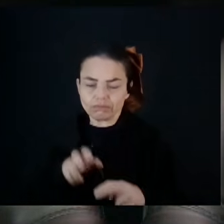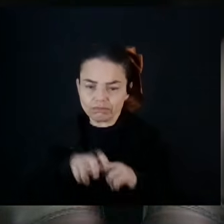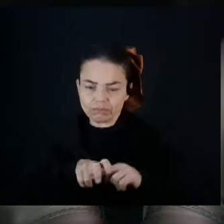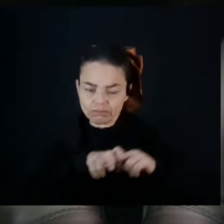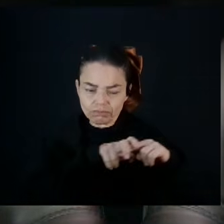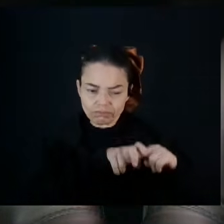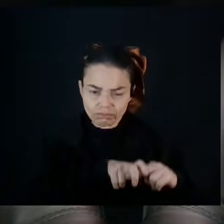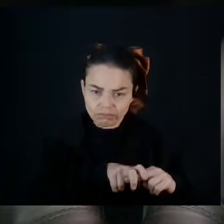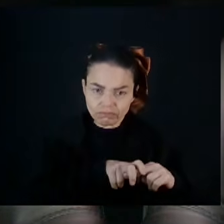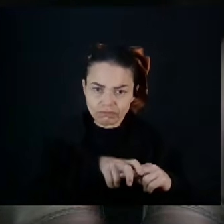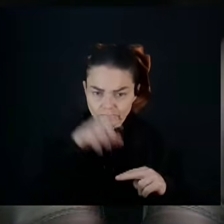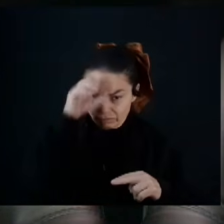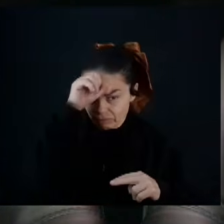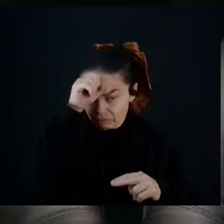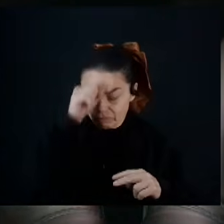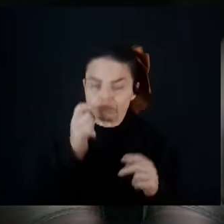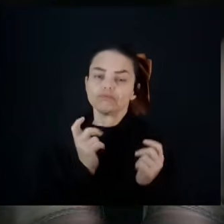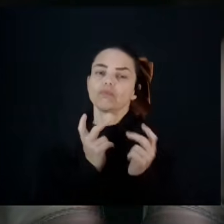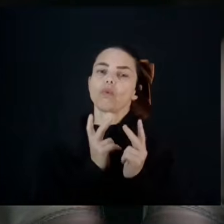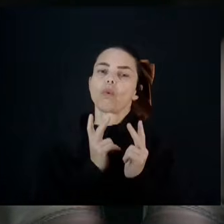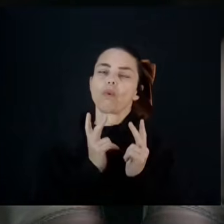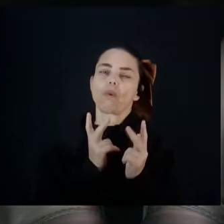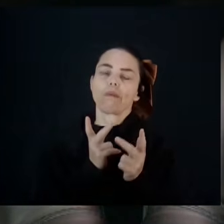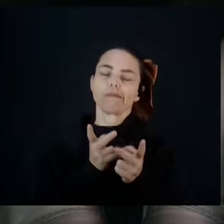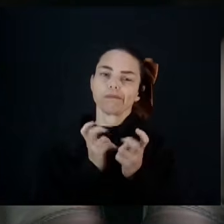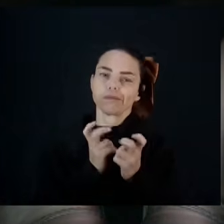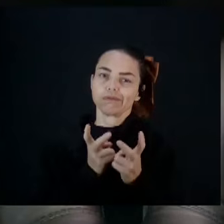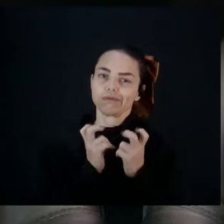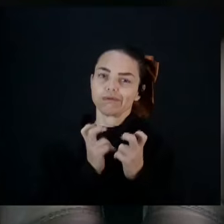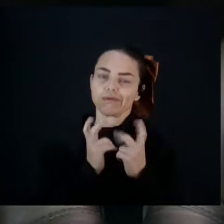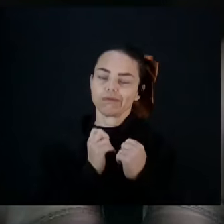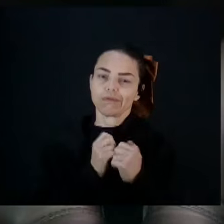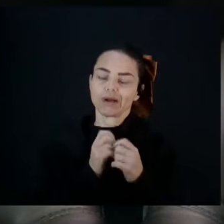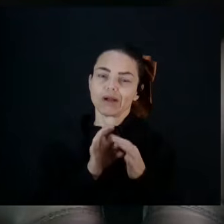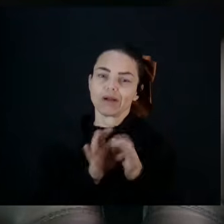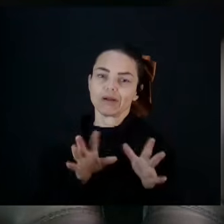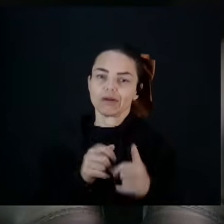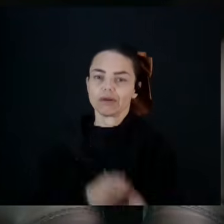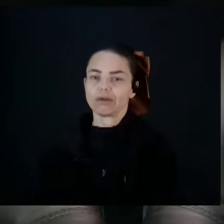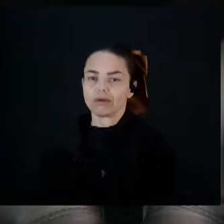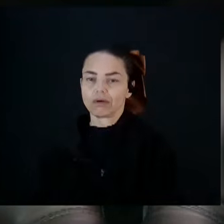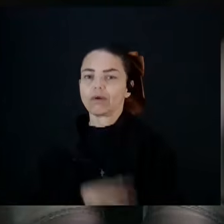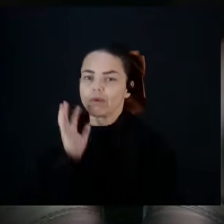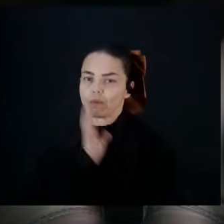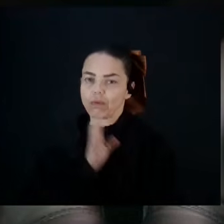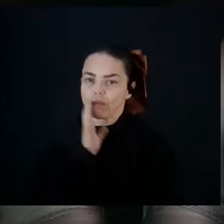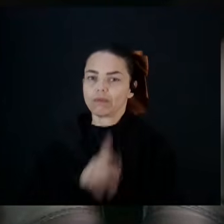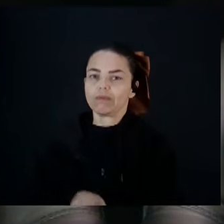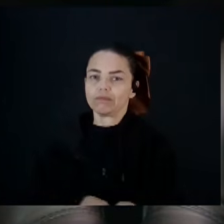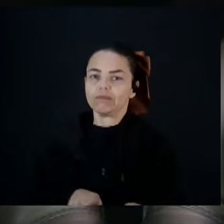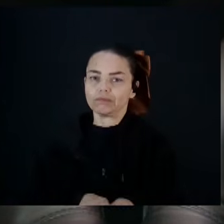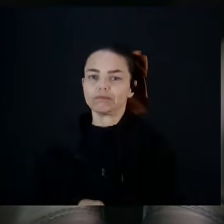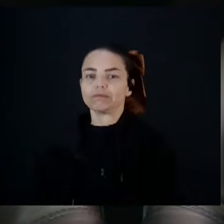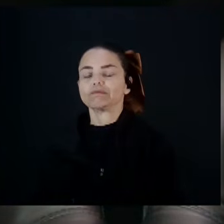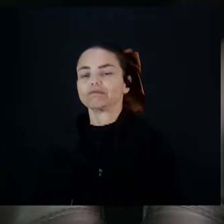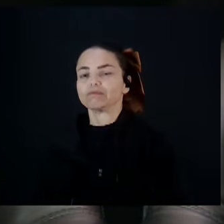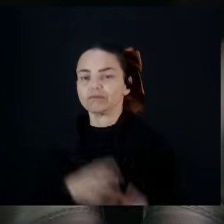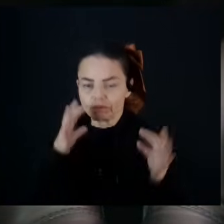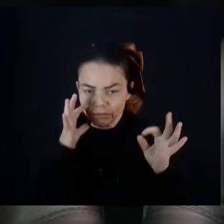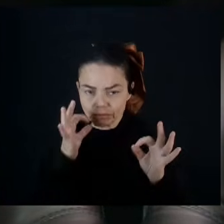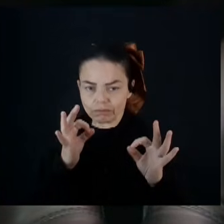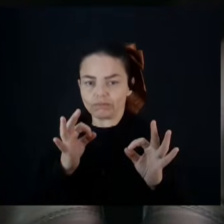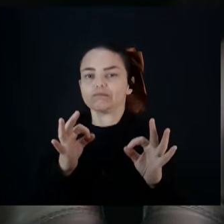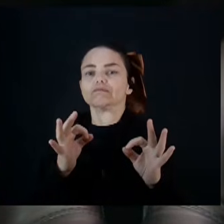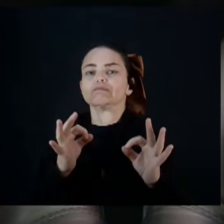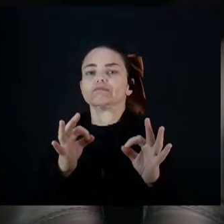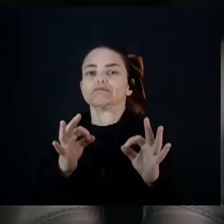aprender a ouvir para estar mais disponível para o outro também. É muito bacana isso. Sabe, atenção plena. Eu, assim, se eu